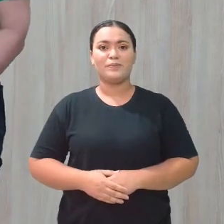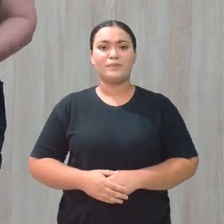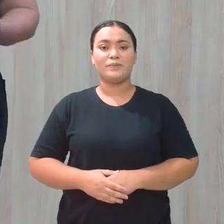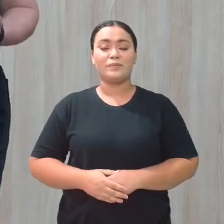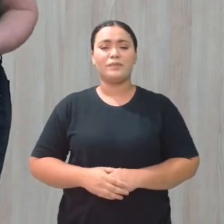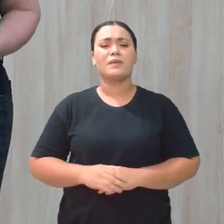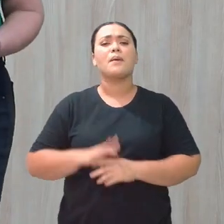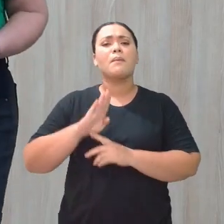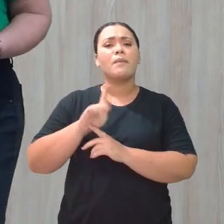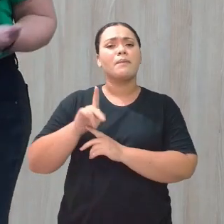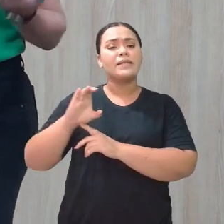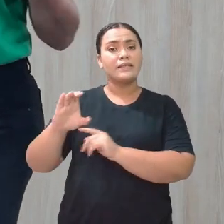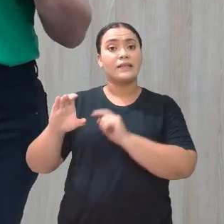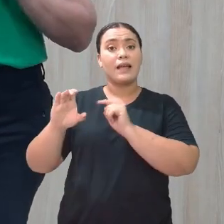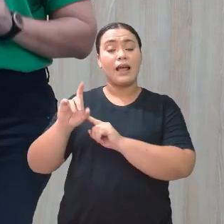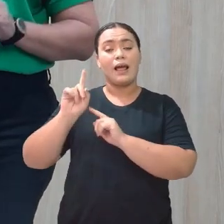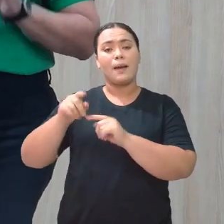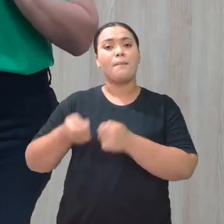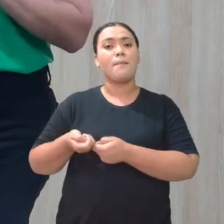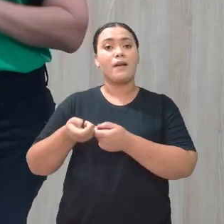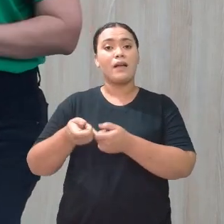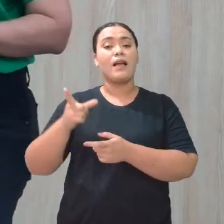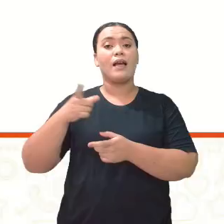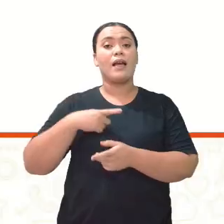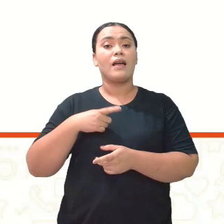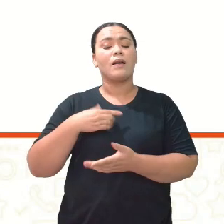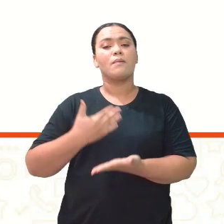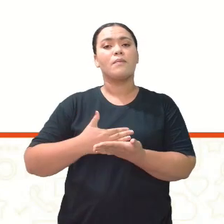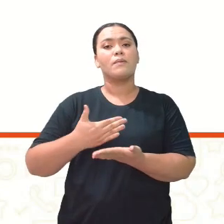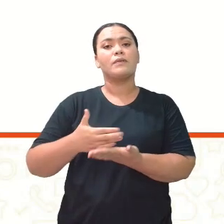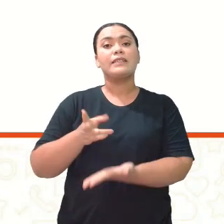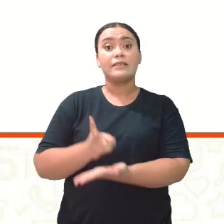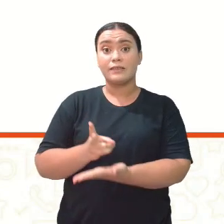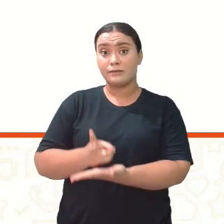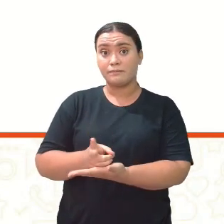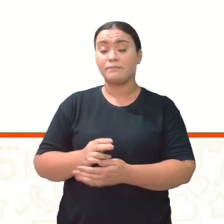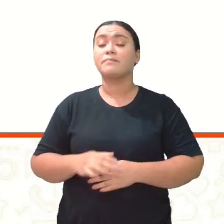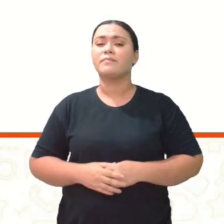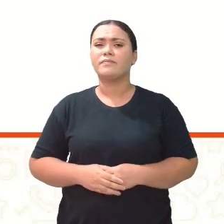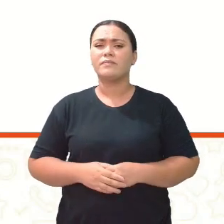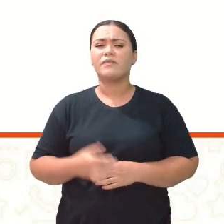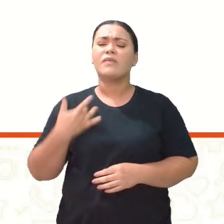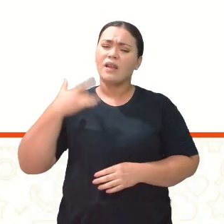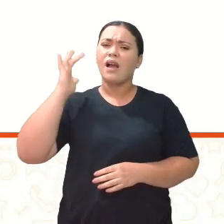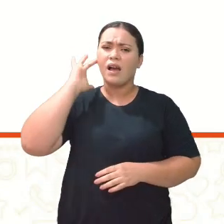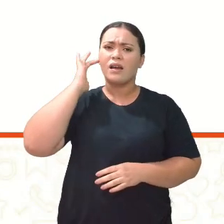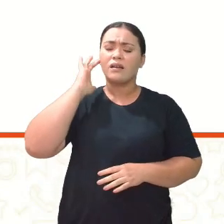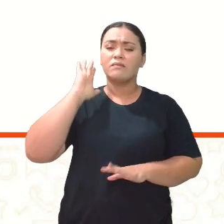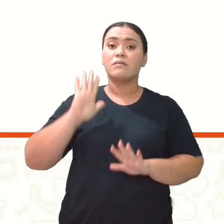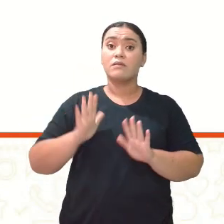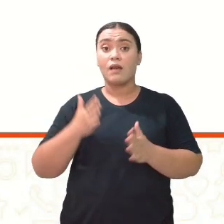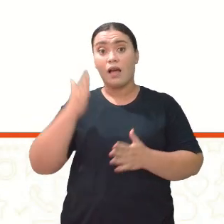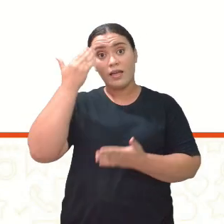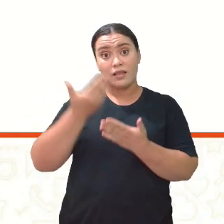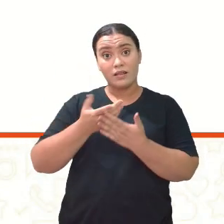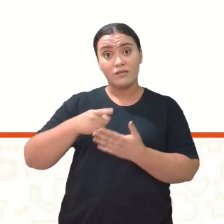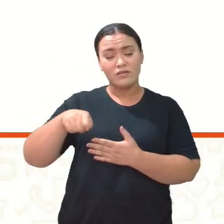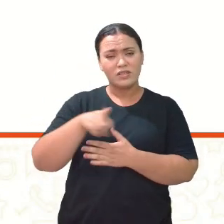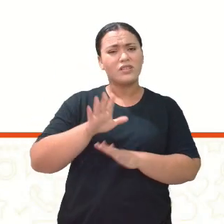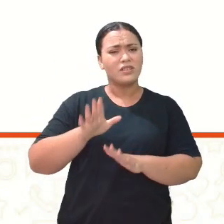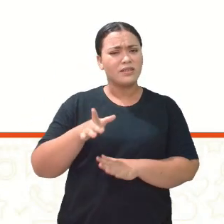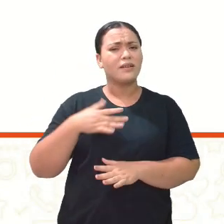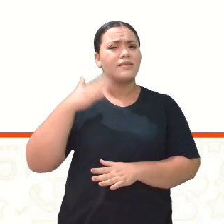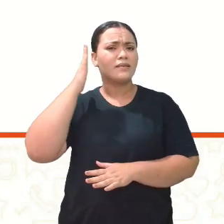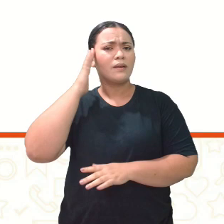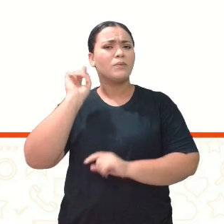O BPC é um benefício de prestação continuada. Eu acredito que alguns de vocês já tenham ouvido falar